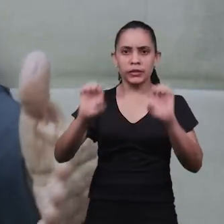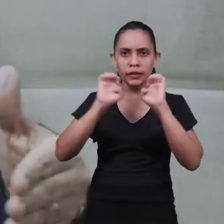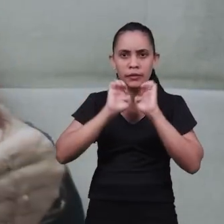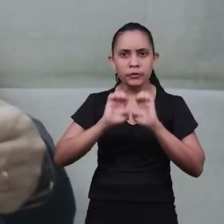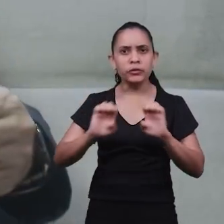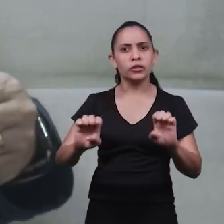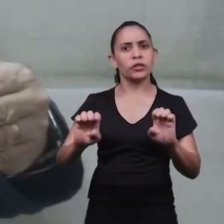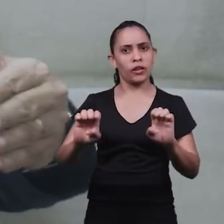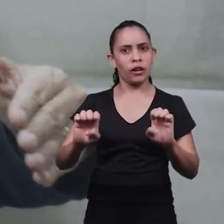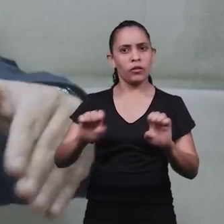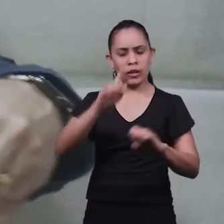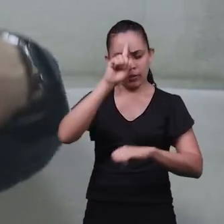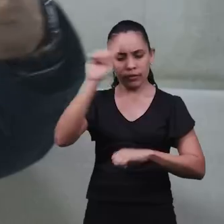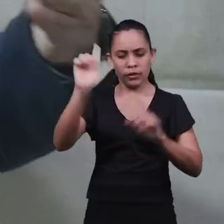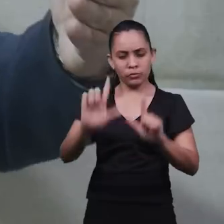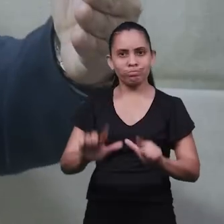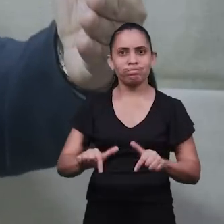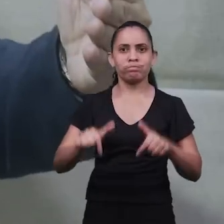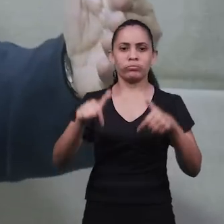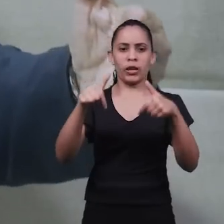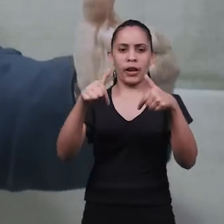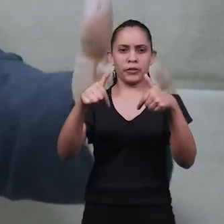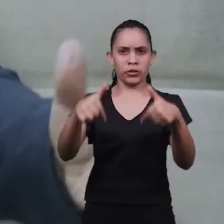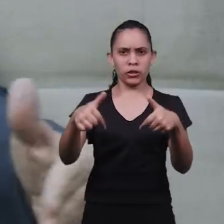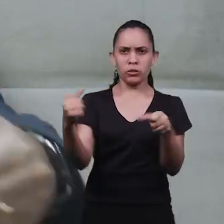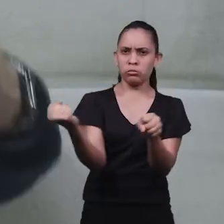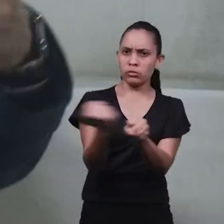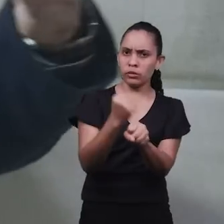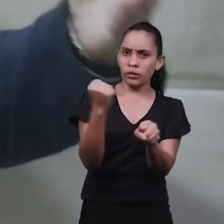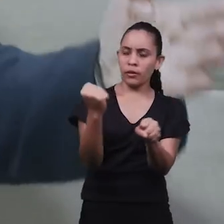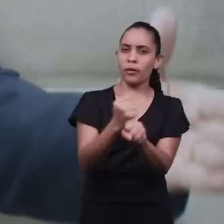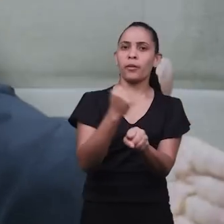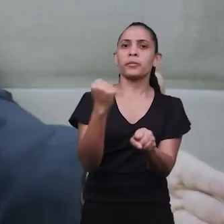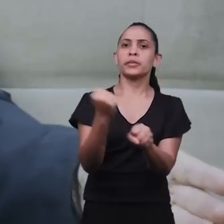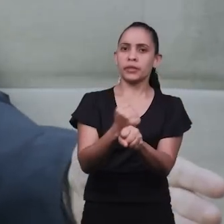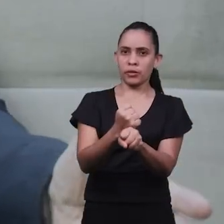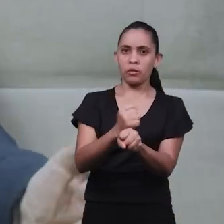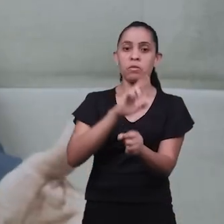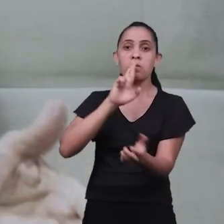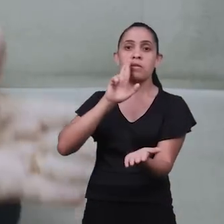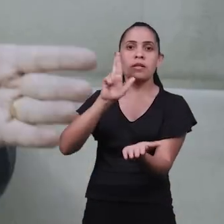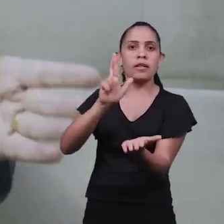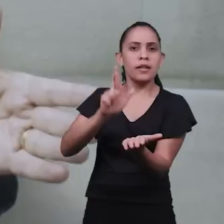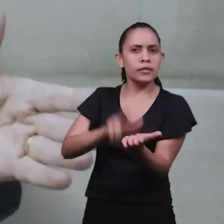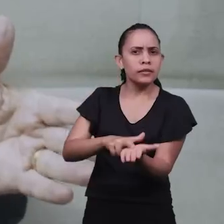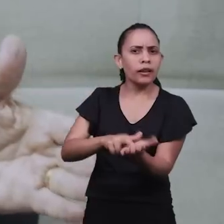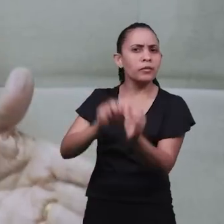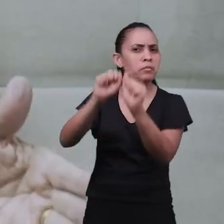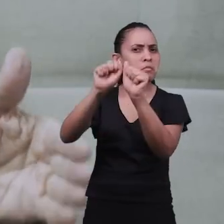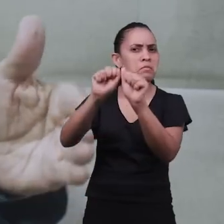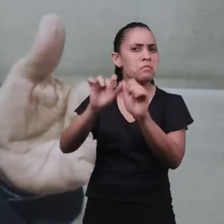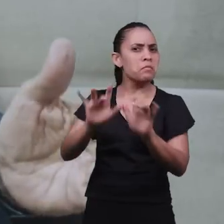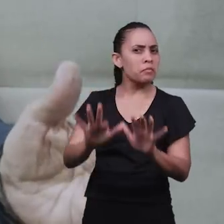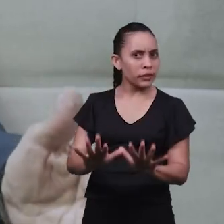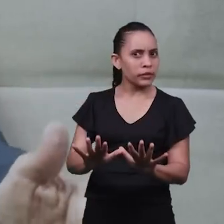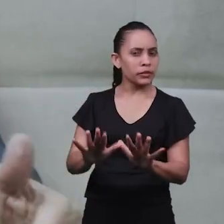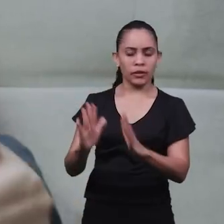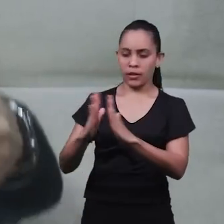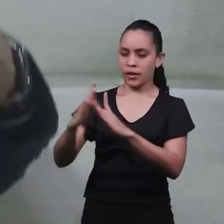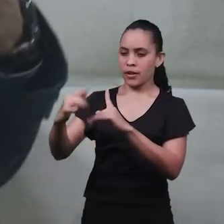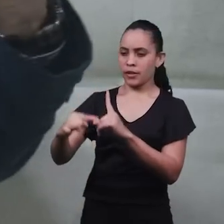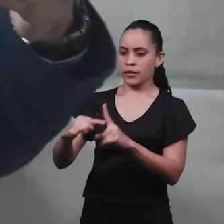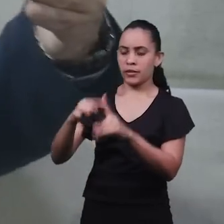coisa, o Deus operou de alguma forma onde houve um resultado. Então a igreja fiel é uma igreja